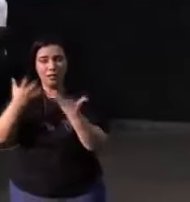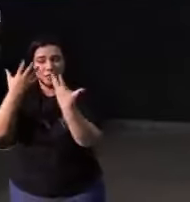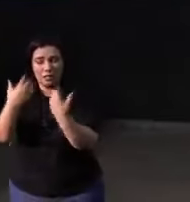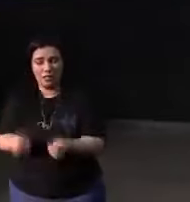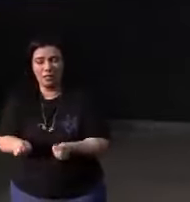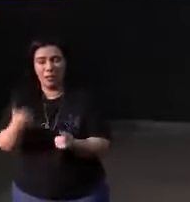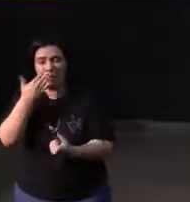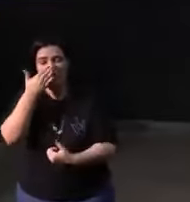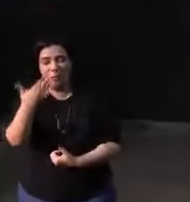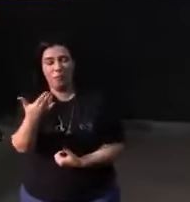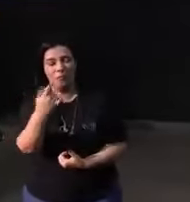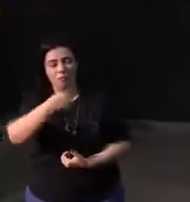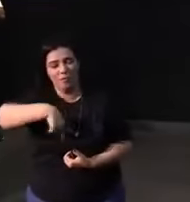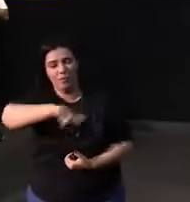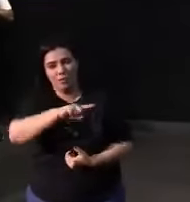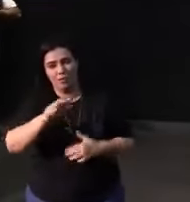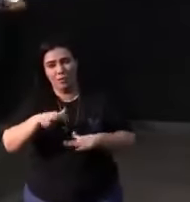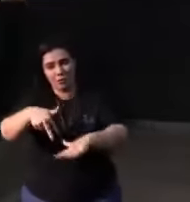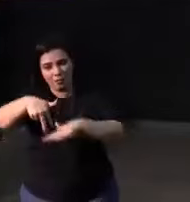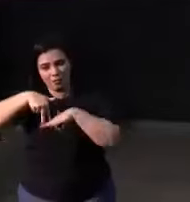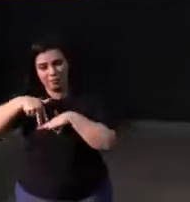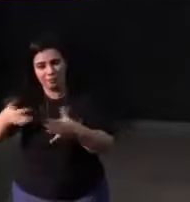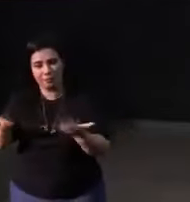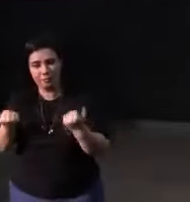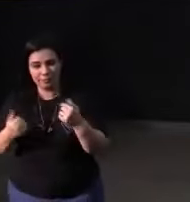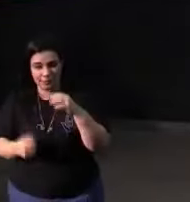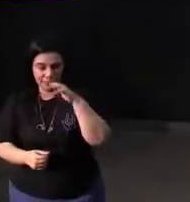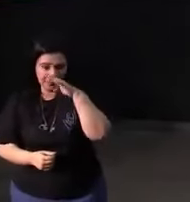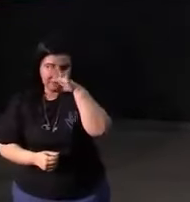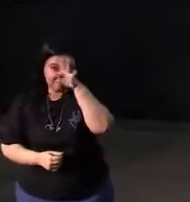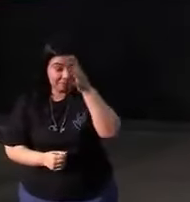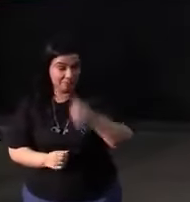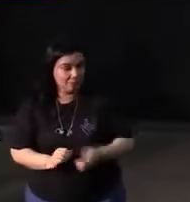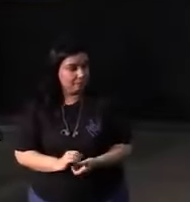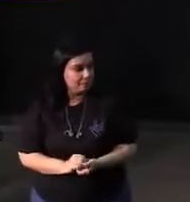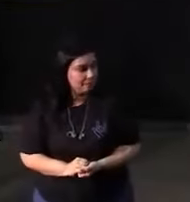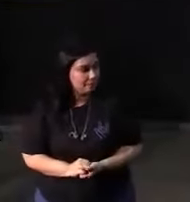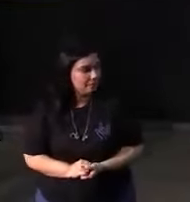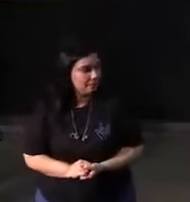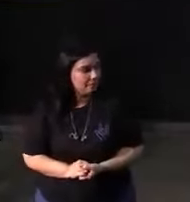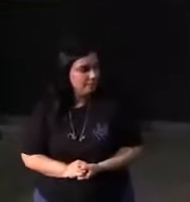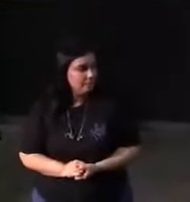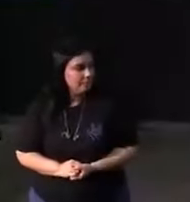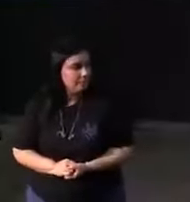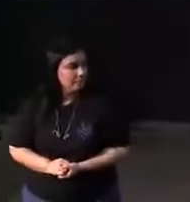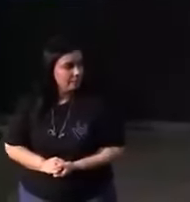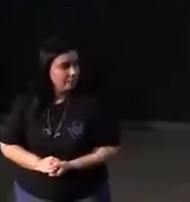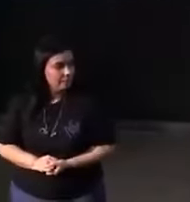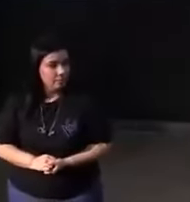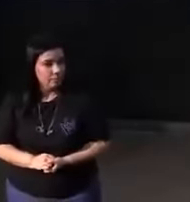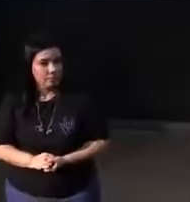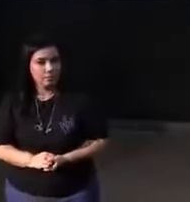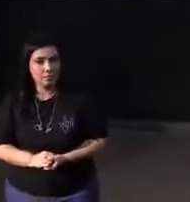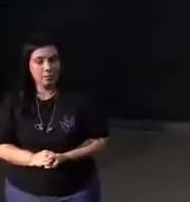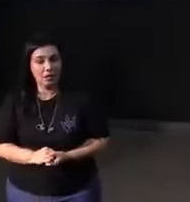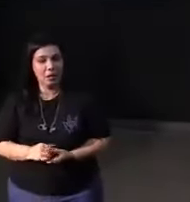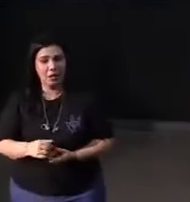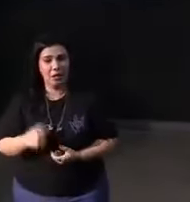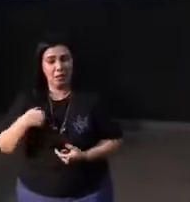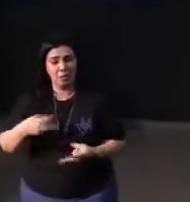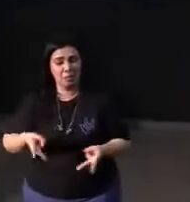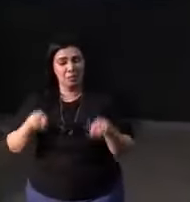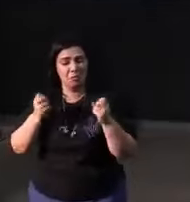publicamente e caminhe em direção ao altar. Glória a Deus. Eu não estou ouvindo a igreja orar?